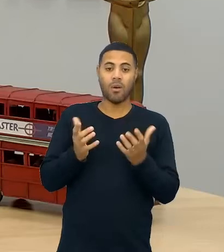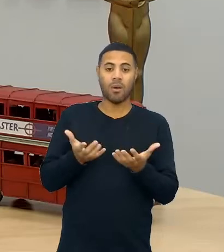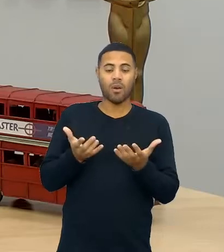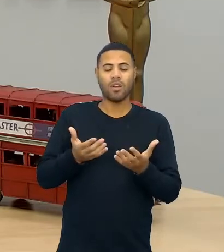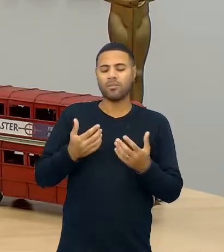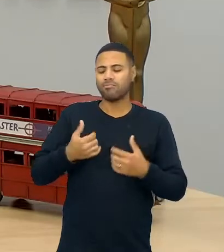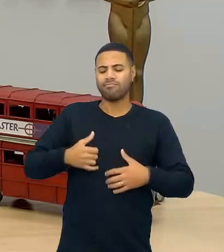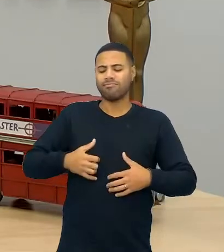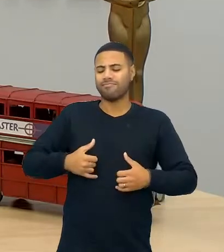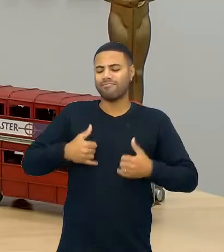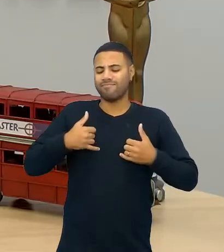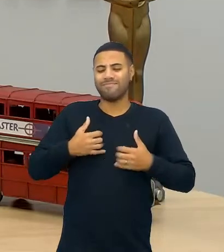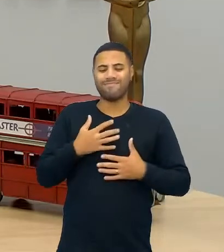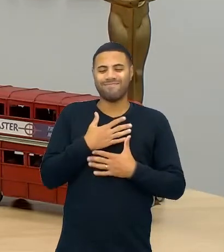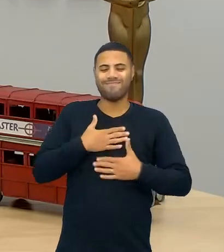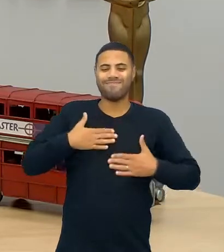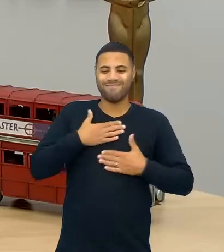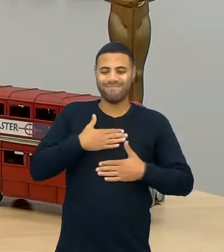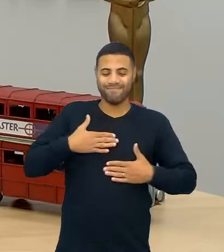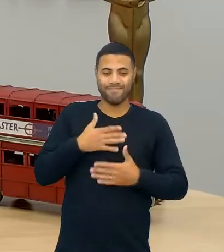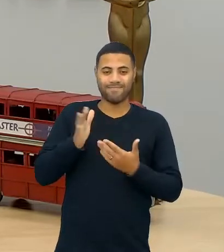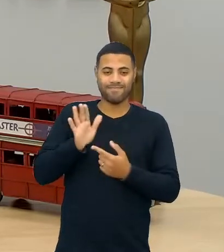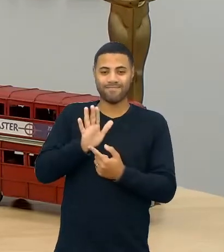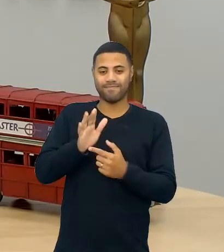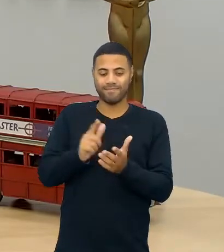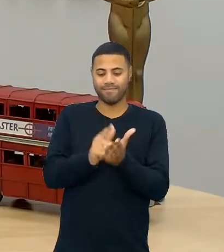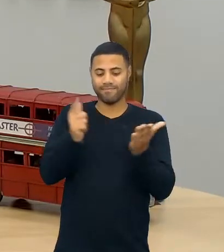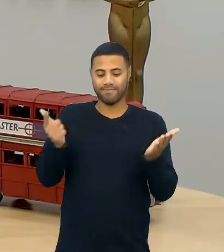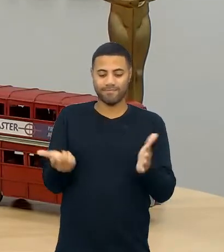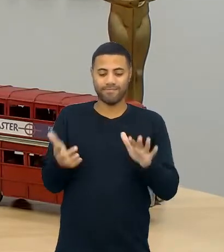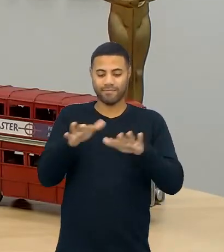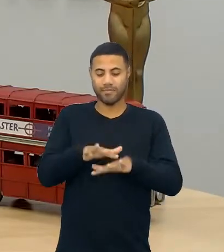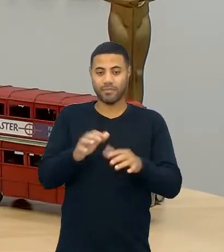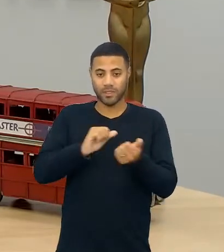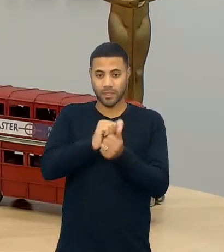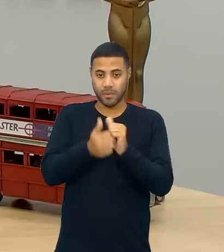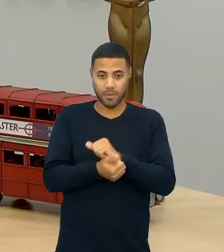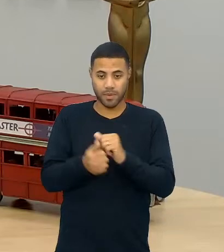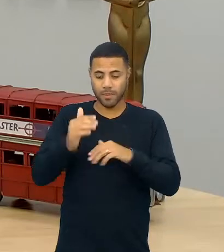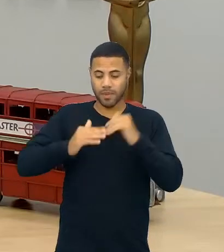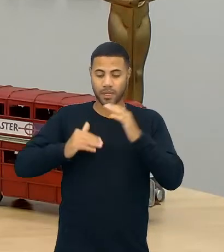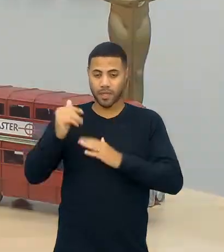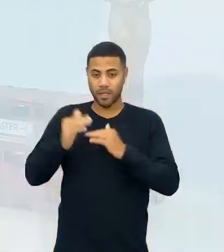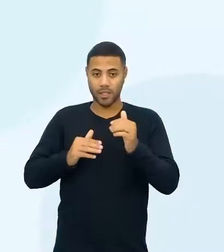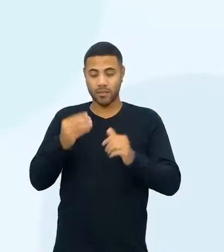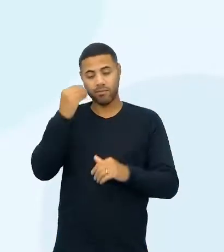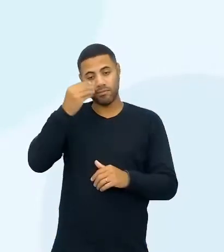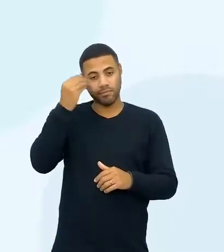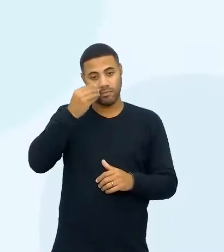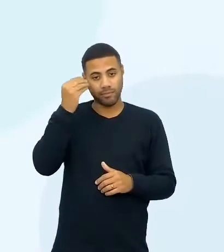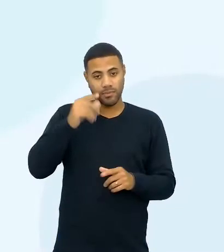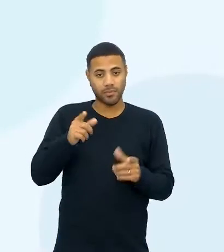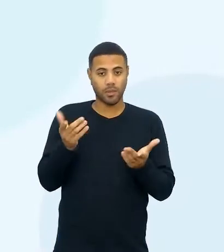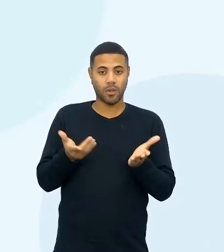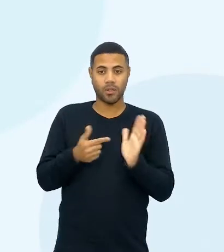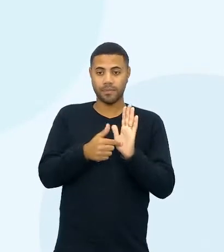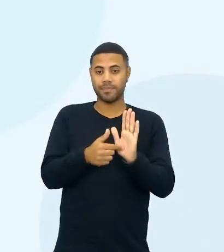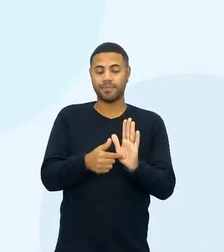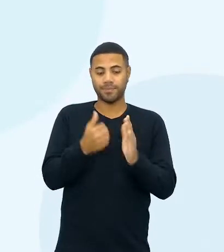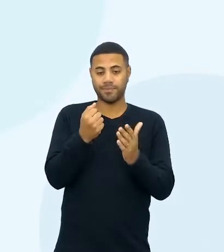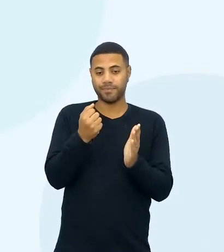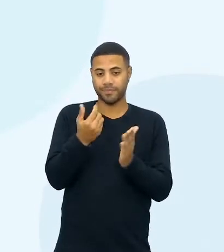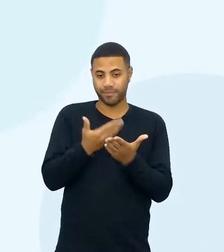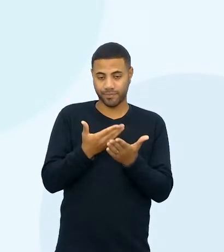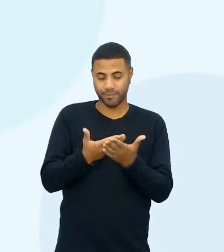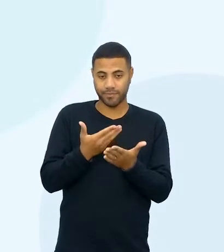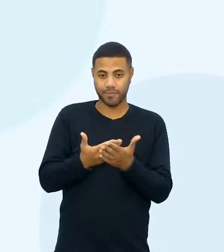estar à frente do componente Jornalismo e Inclusão dos Esportes, Práticas e Experimentações. A nossa aula hoje ela vem